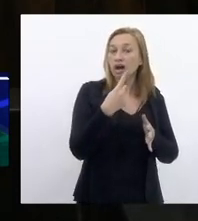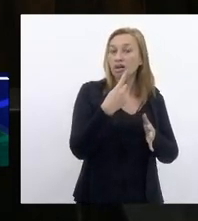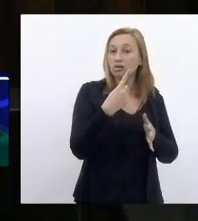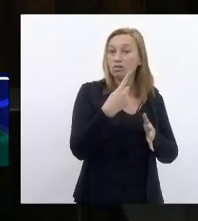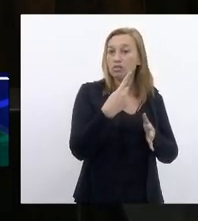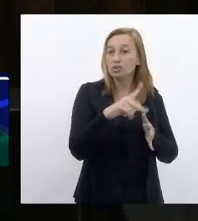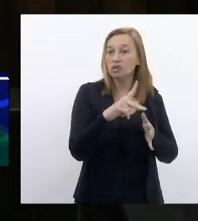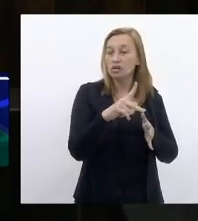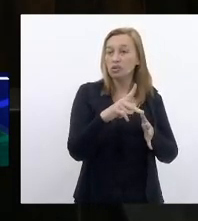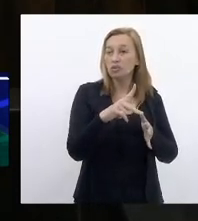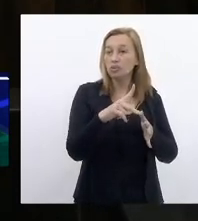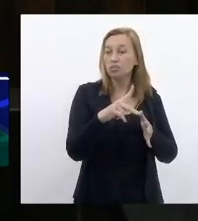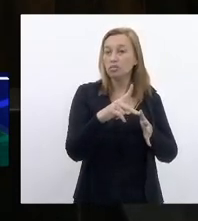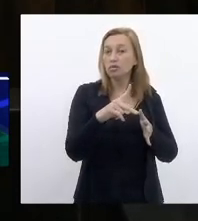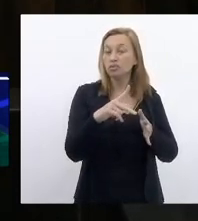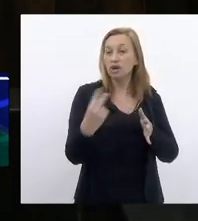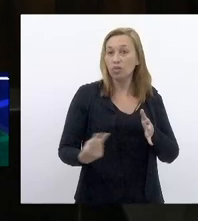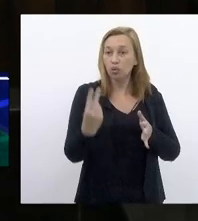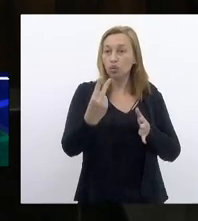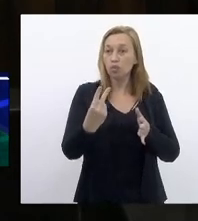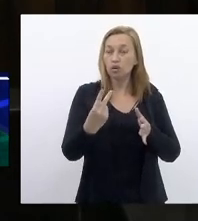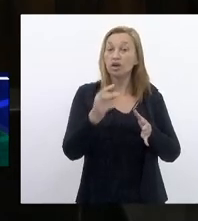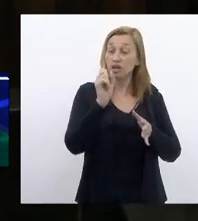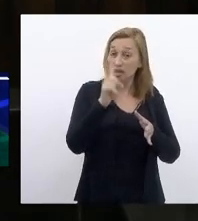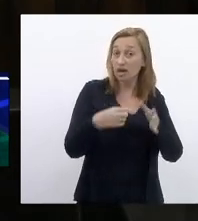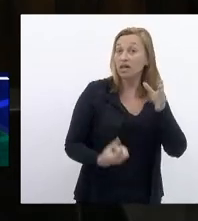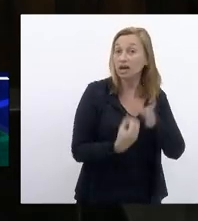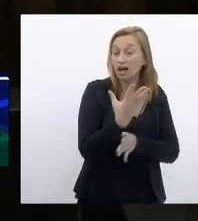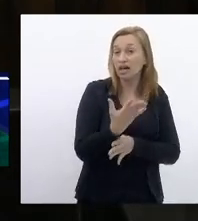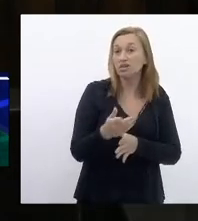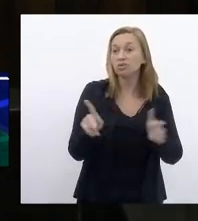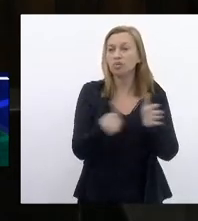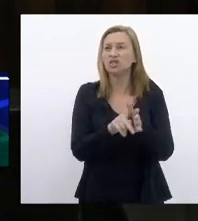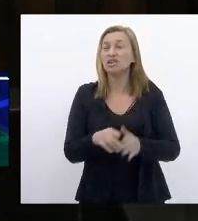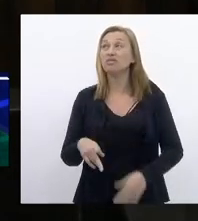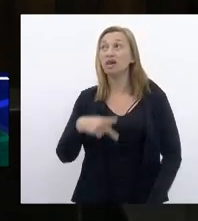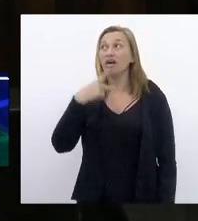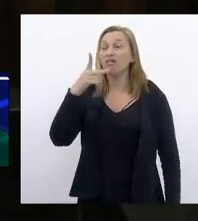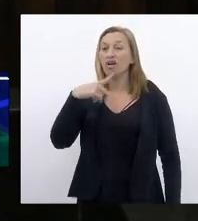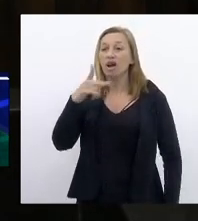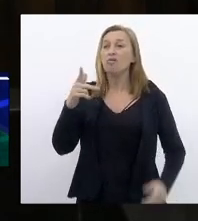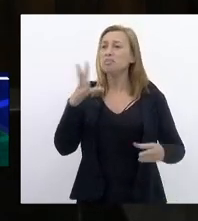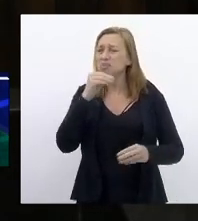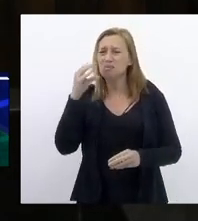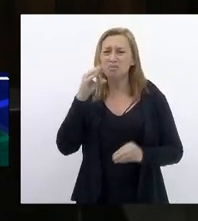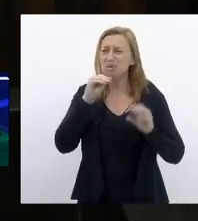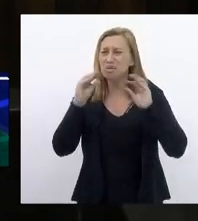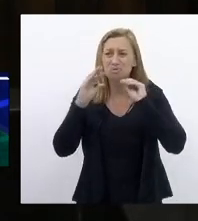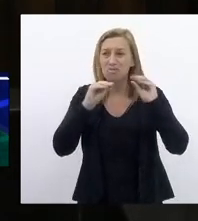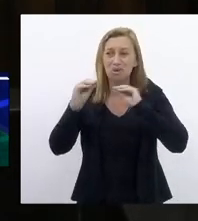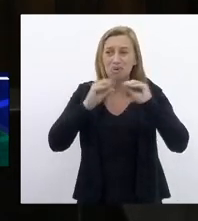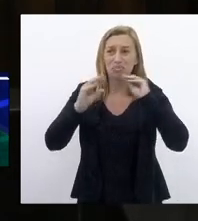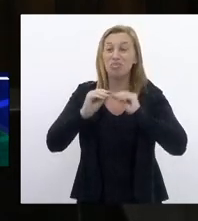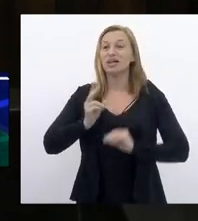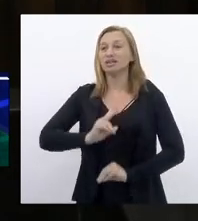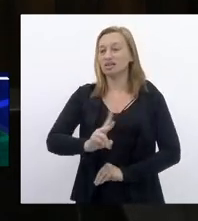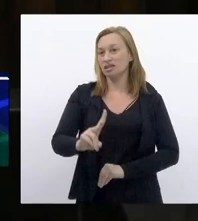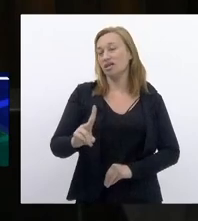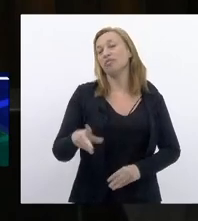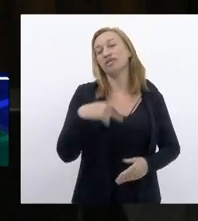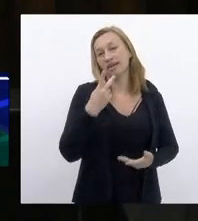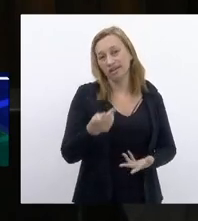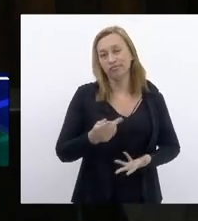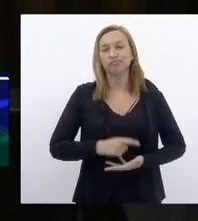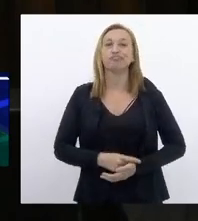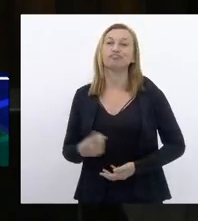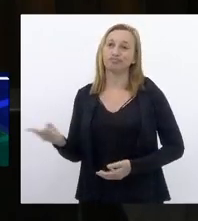que, na discussão, fizeram aquele mesmo discurso, aquele mesmo mimimi de sempre. Trouxeram